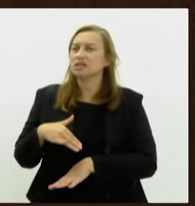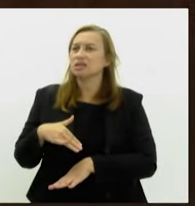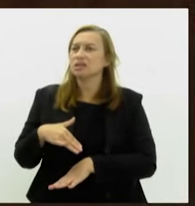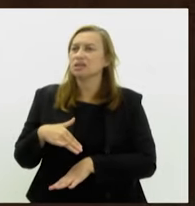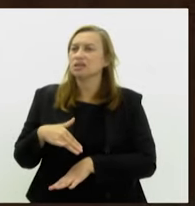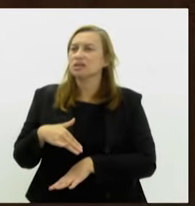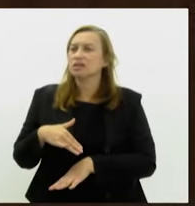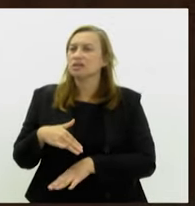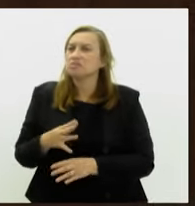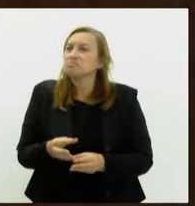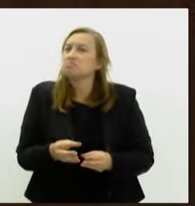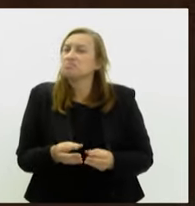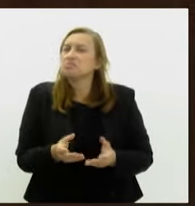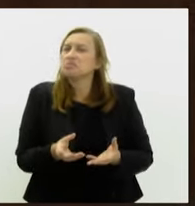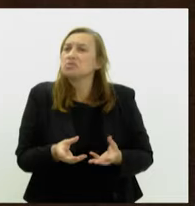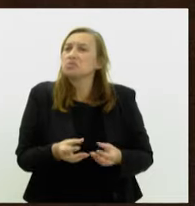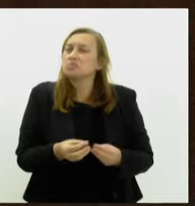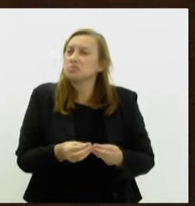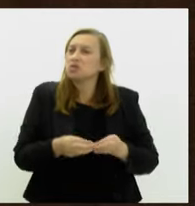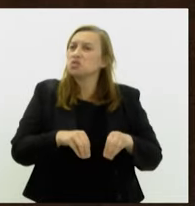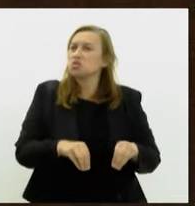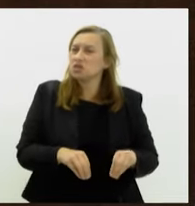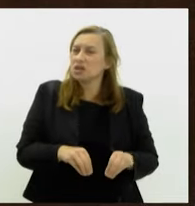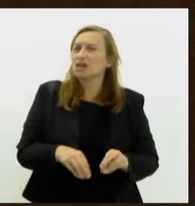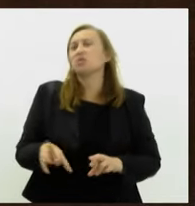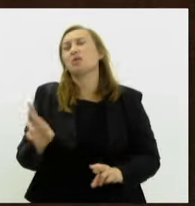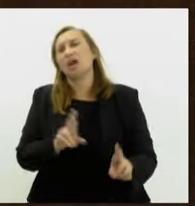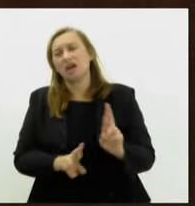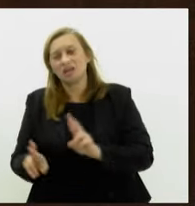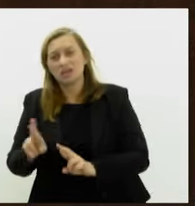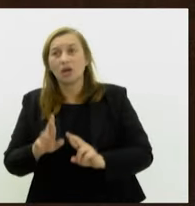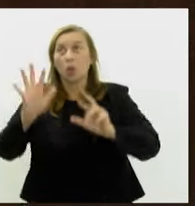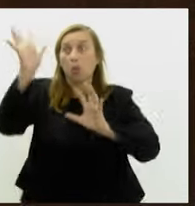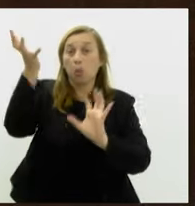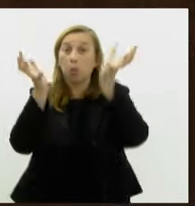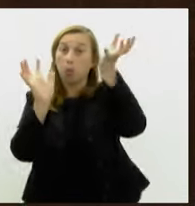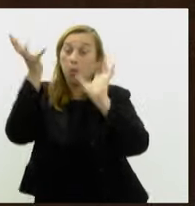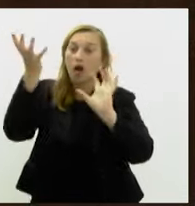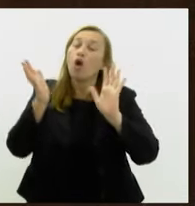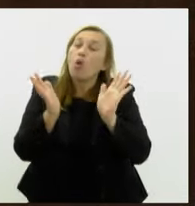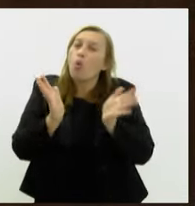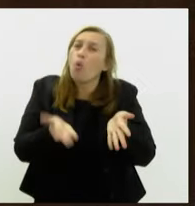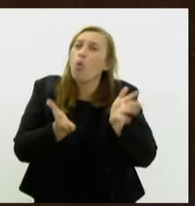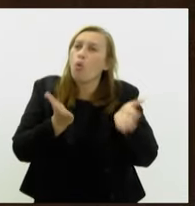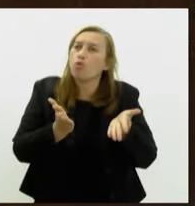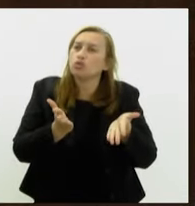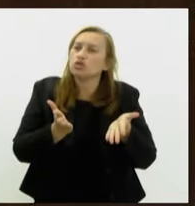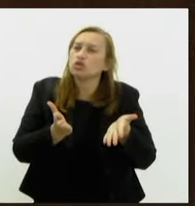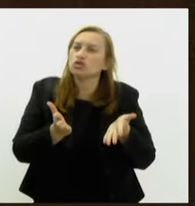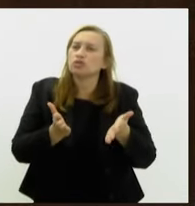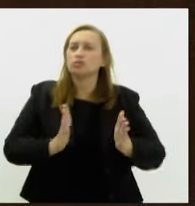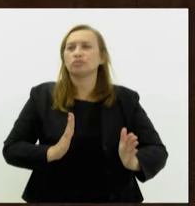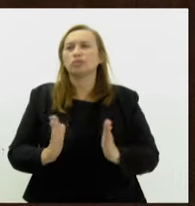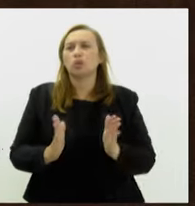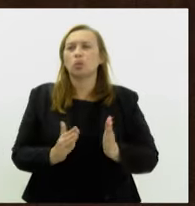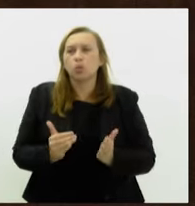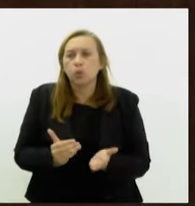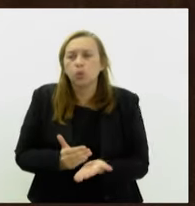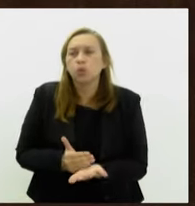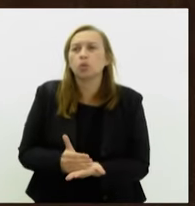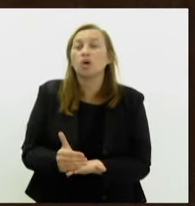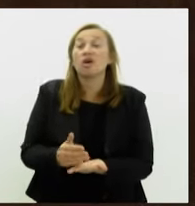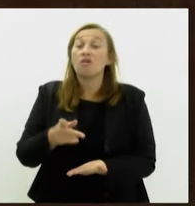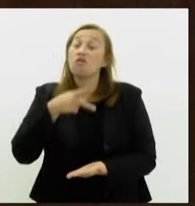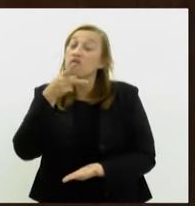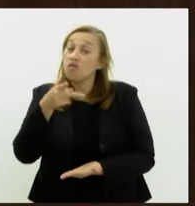sendo acometido com relação a essas questões climáticas. Hoje mesmo, no expediente inicial,